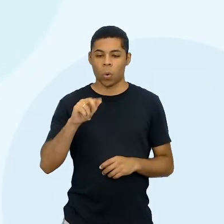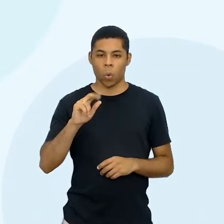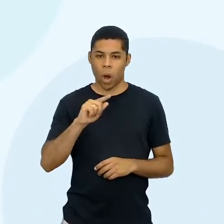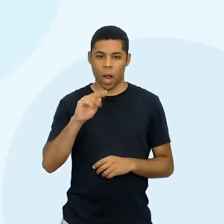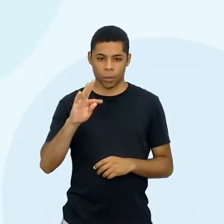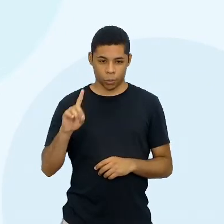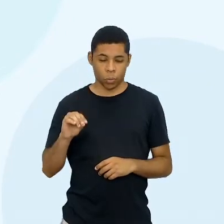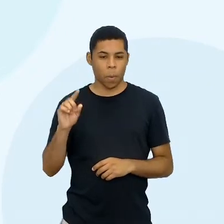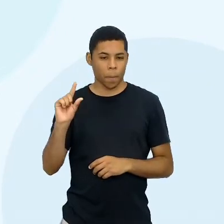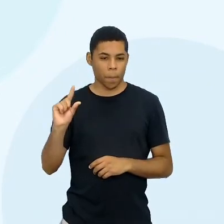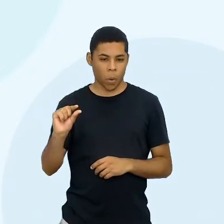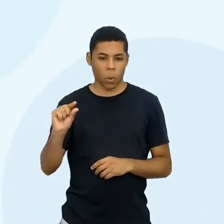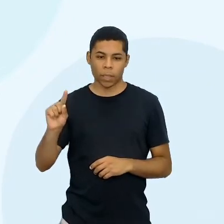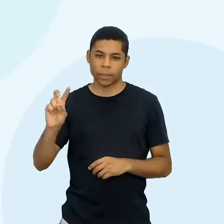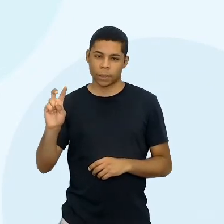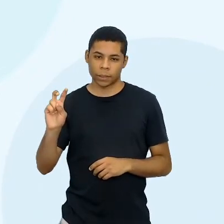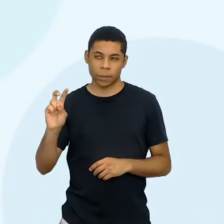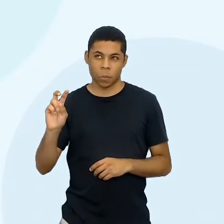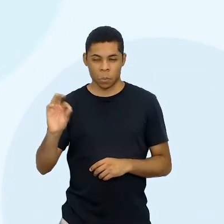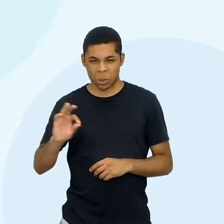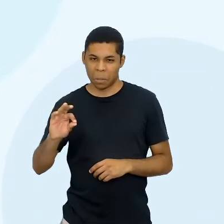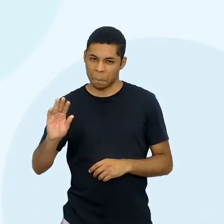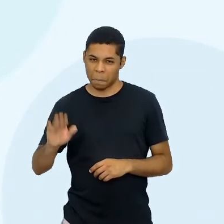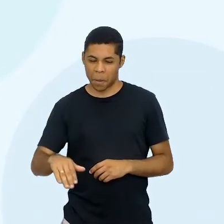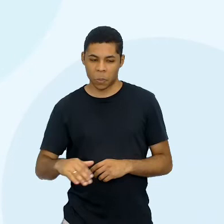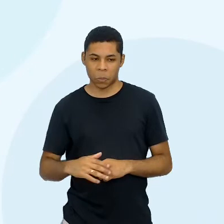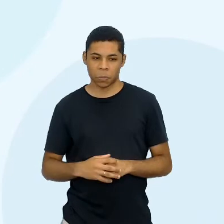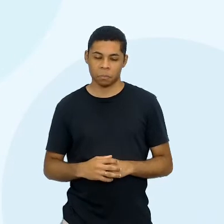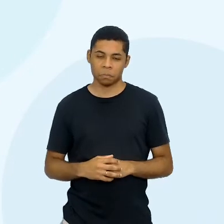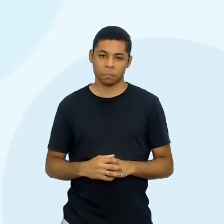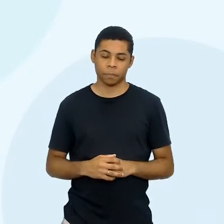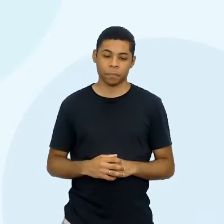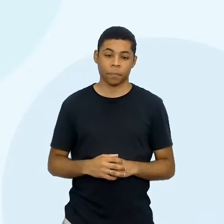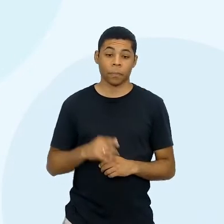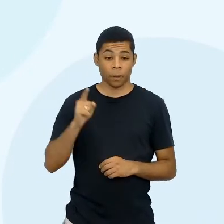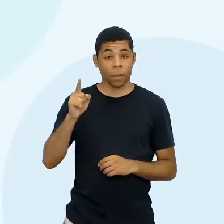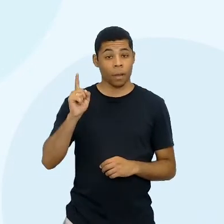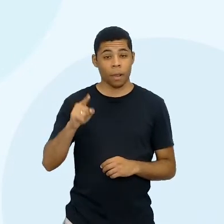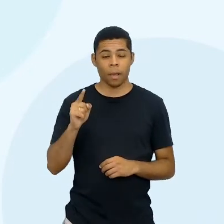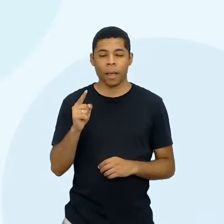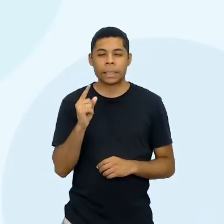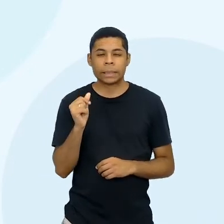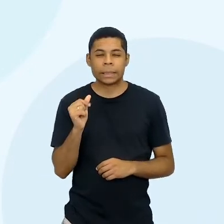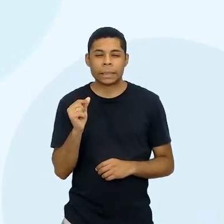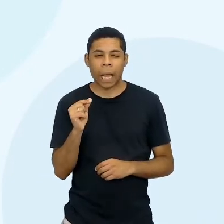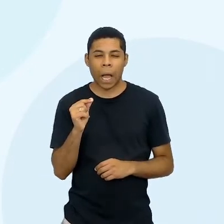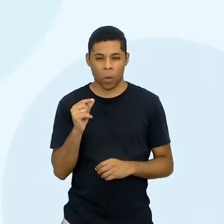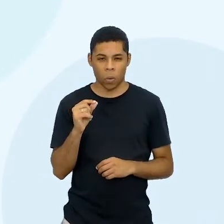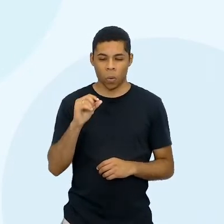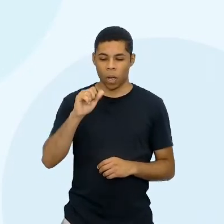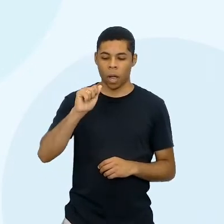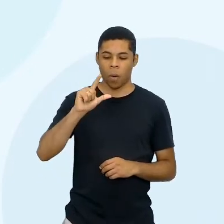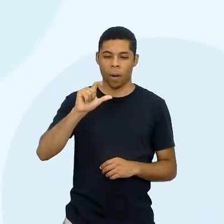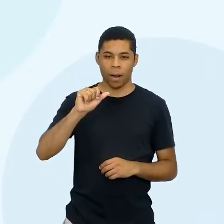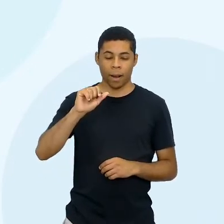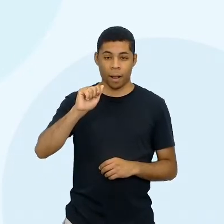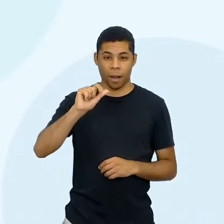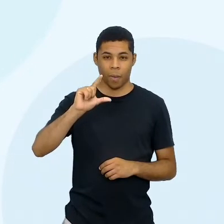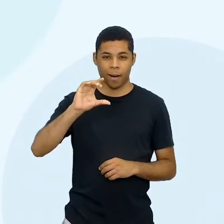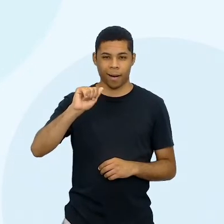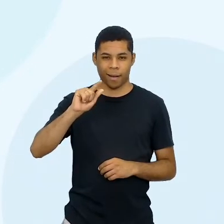5% aí de quartzo, né? E ele é bastante alcalino, né? Então ele tem bastante proporções aí